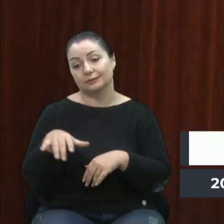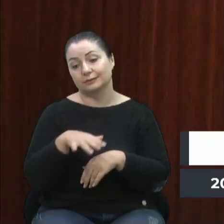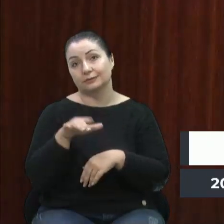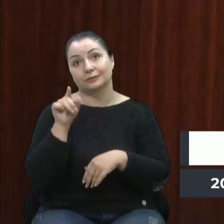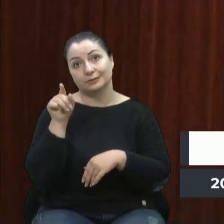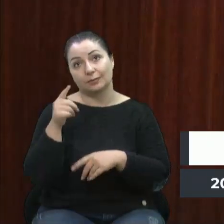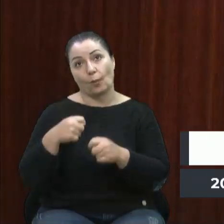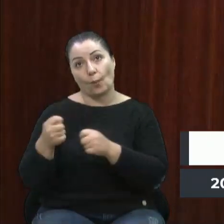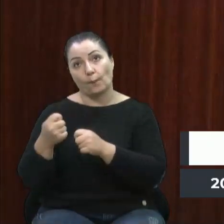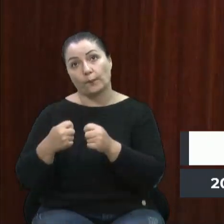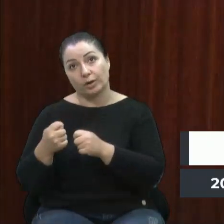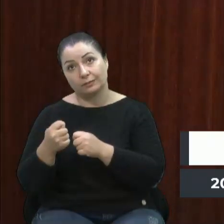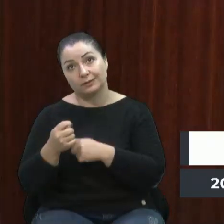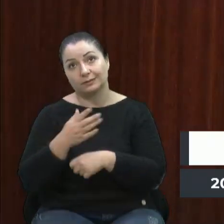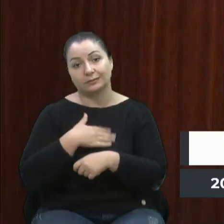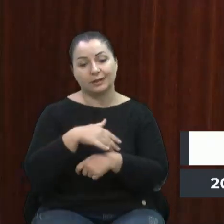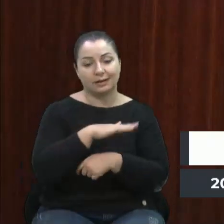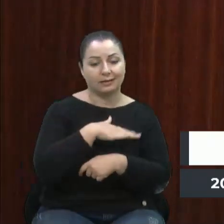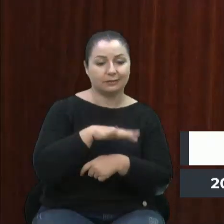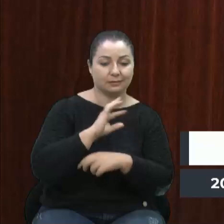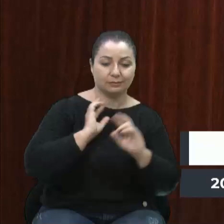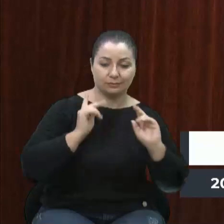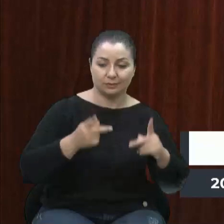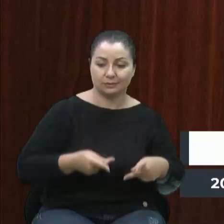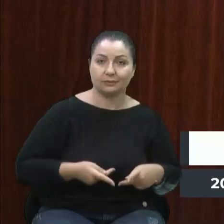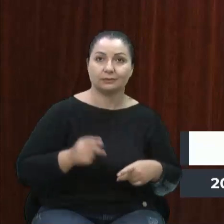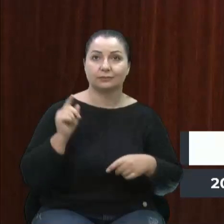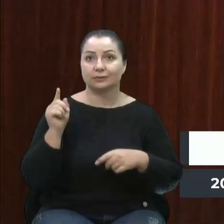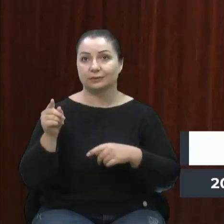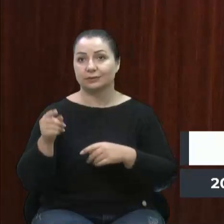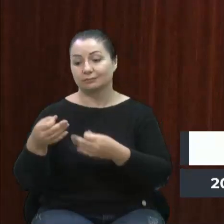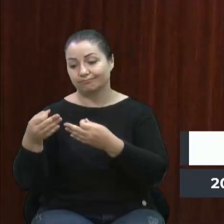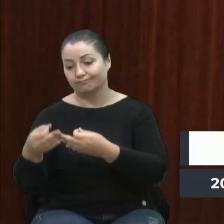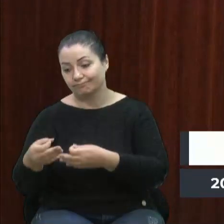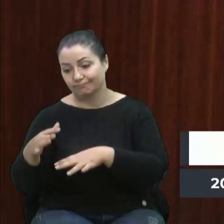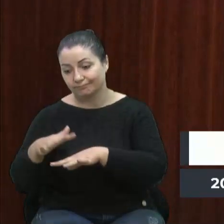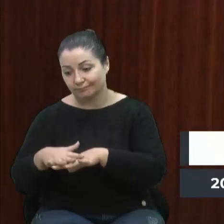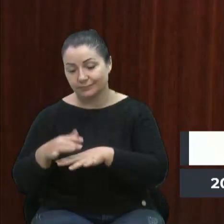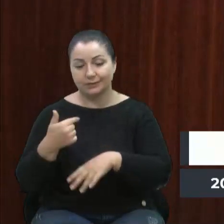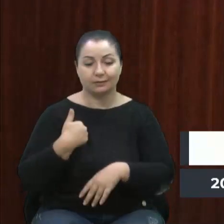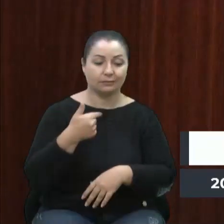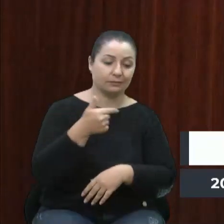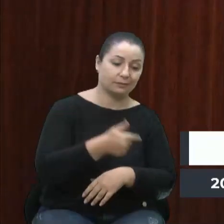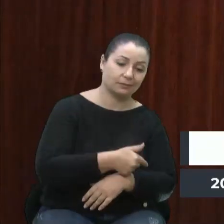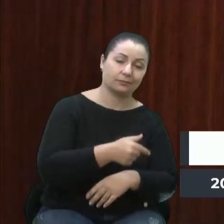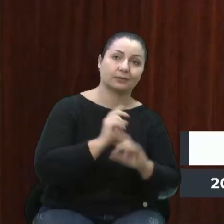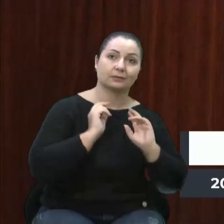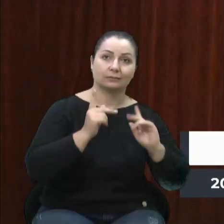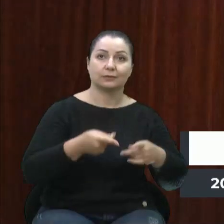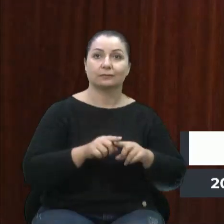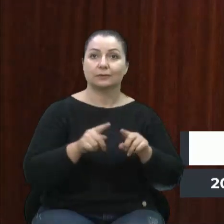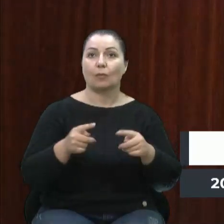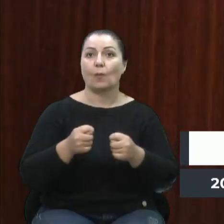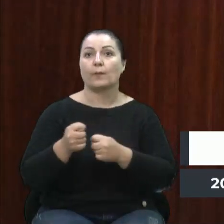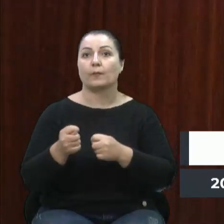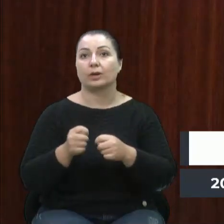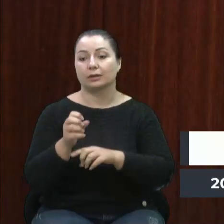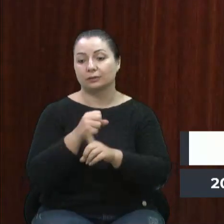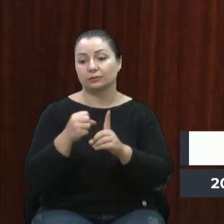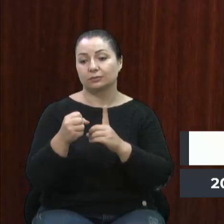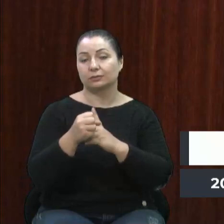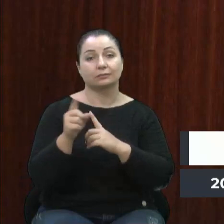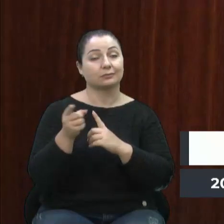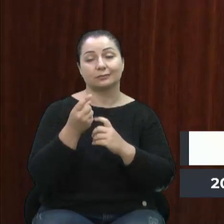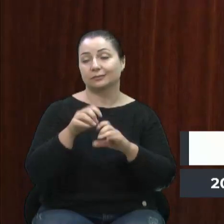área econômica, eu da área das humanas. Você das exatas, eu das humanas. Mas, para mim, a economia e o social não devem